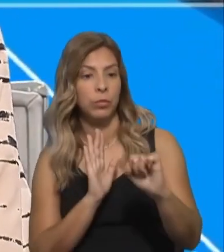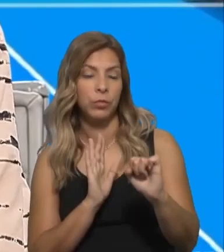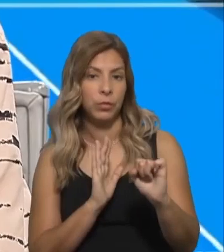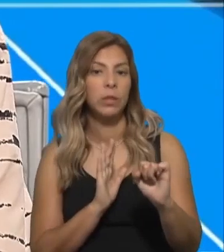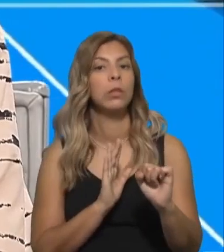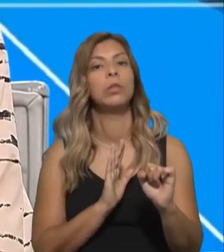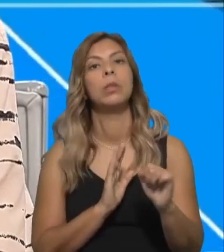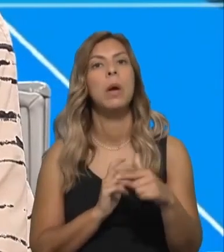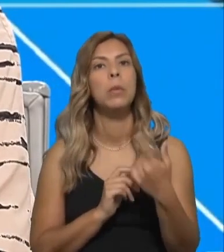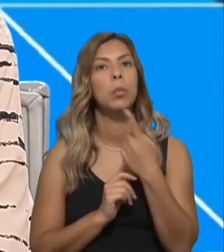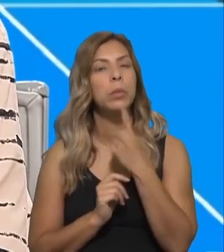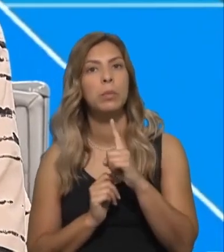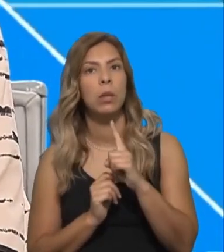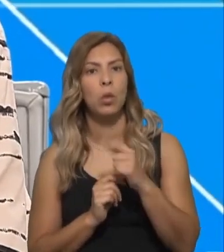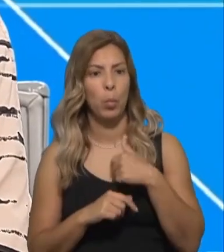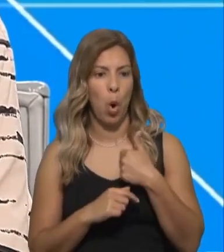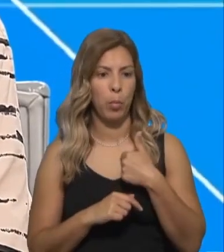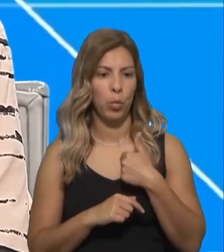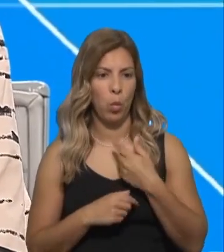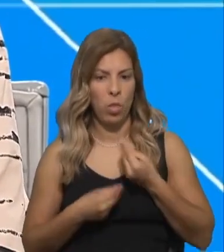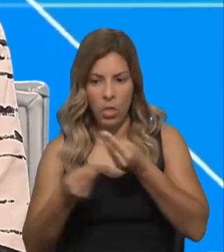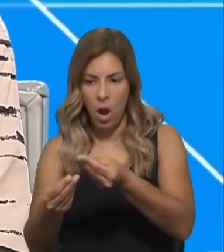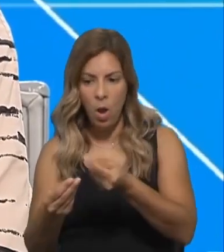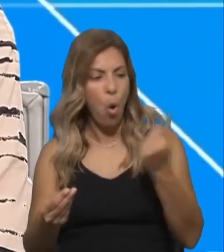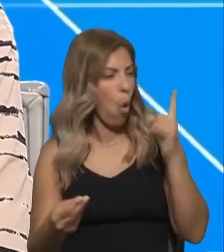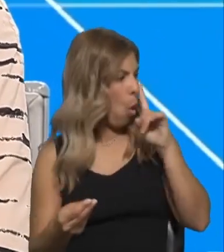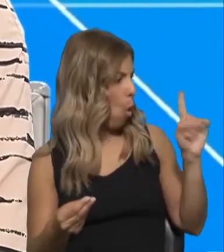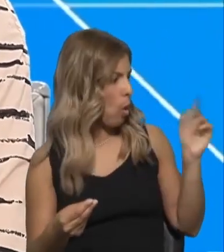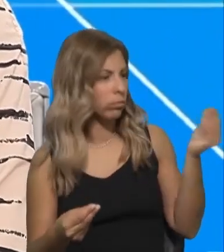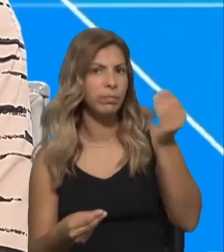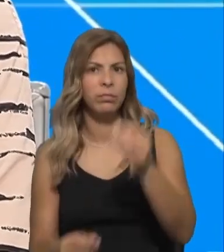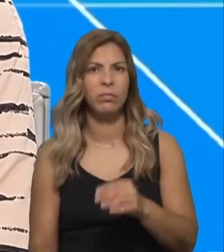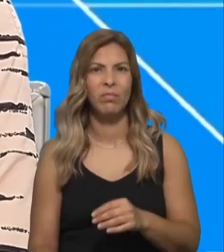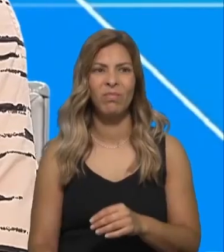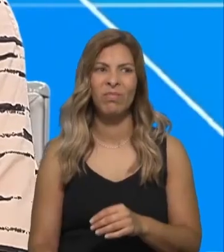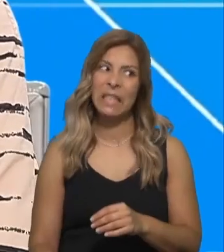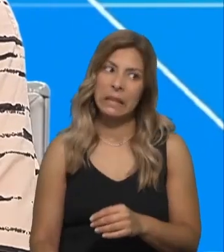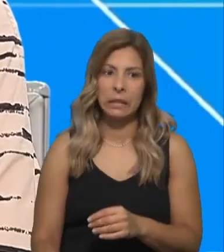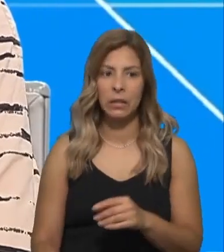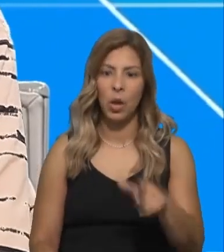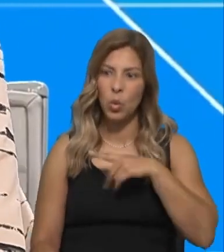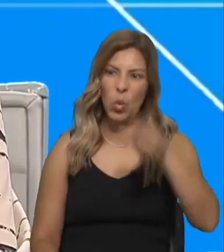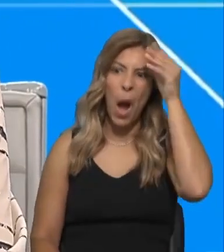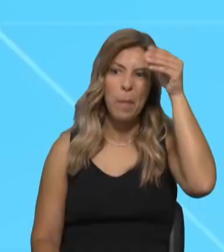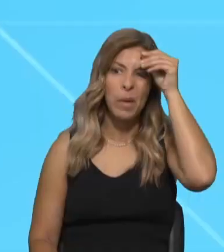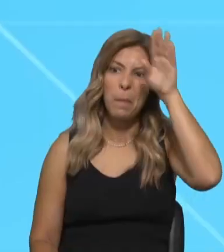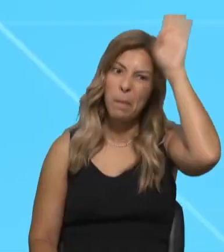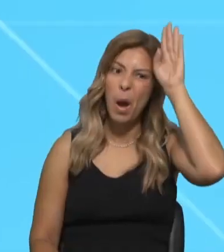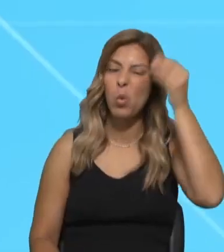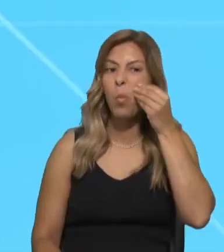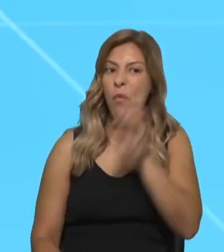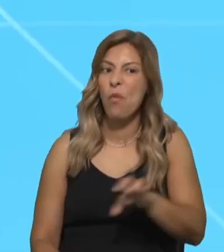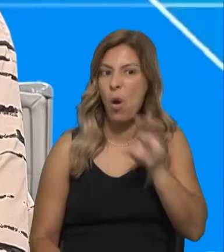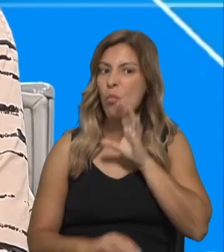ele não percebeu se era ele que tinha a dar ou não, ficou assim uma hesitação e depois vira-se para nós e disse, ainda estou a aprender a ser Papa. Portanto,